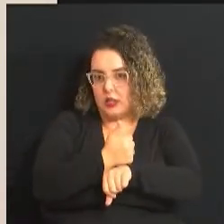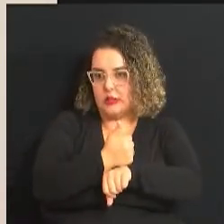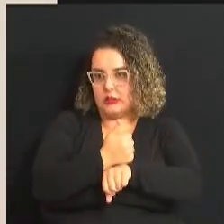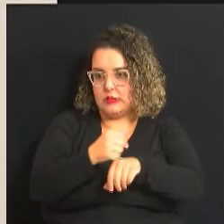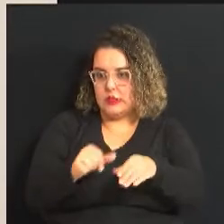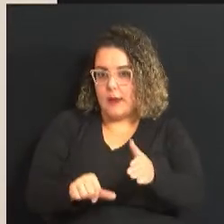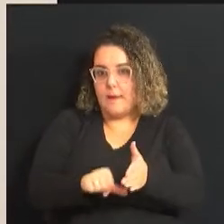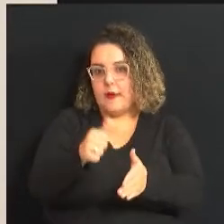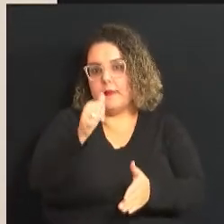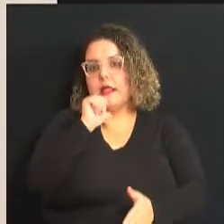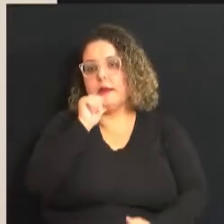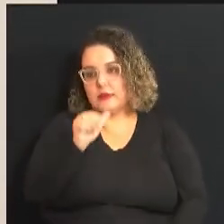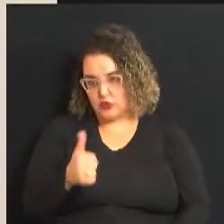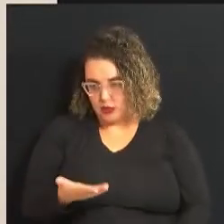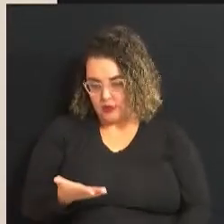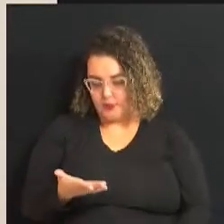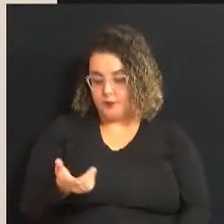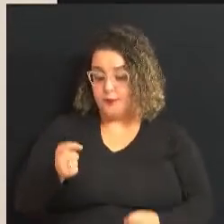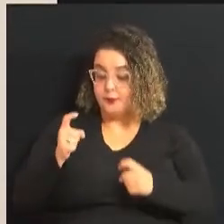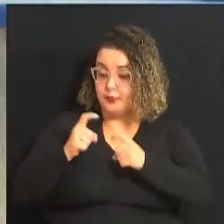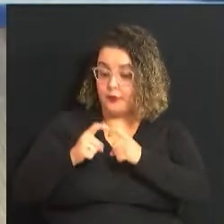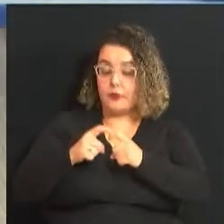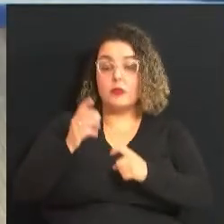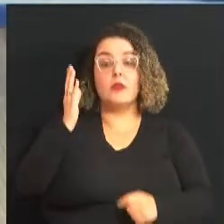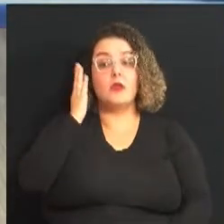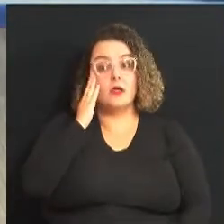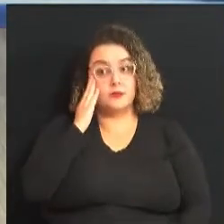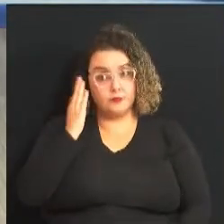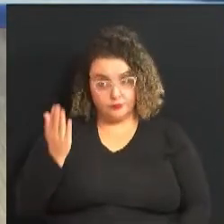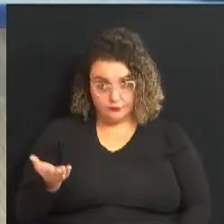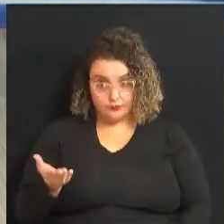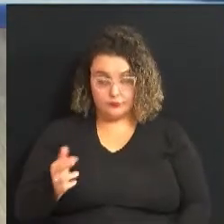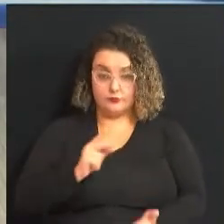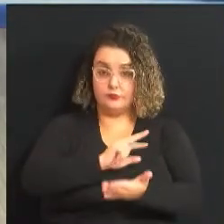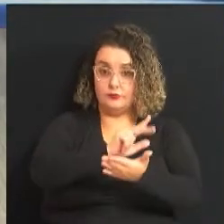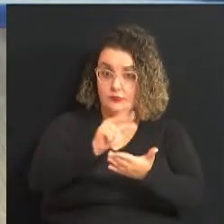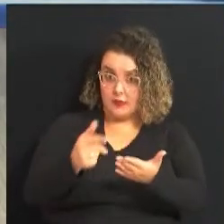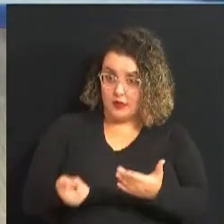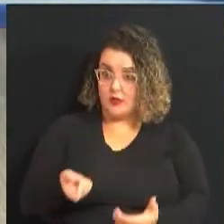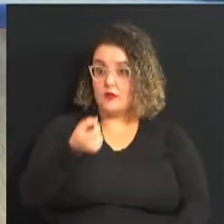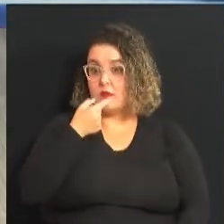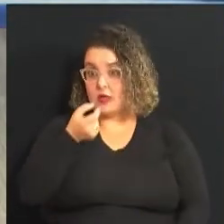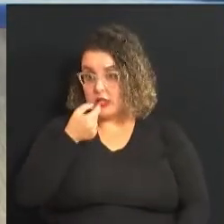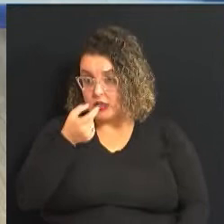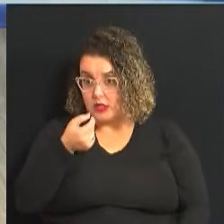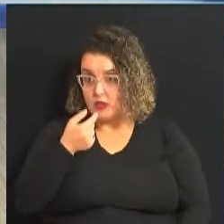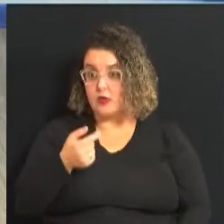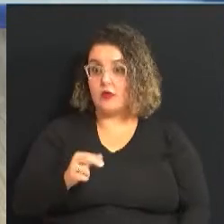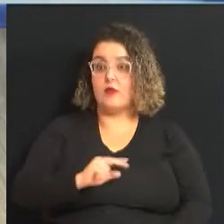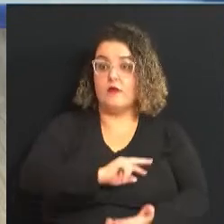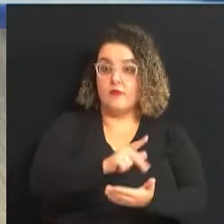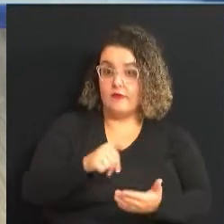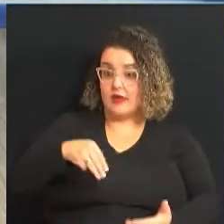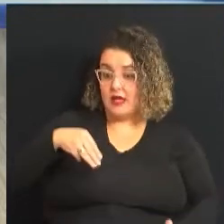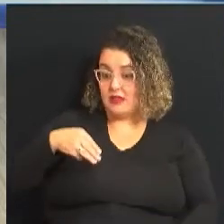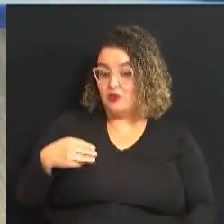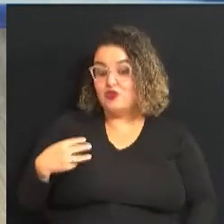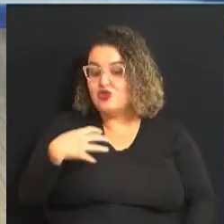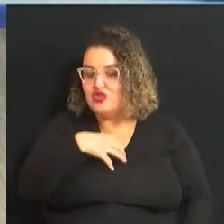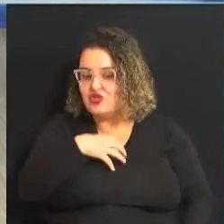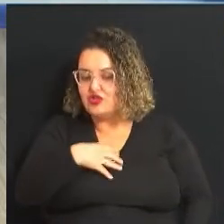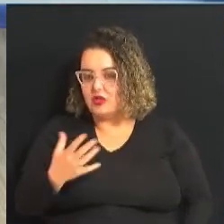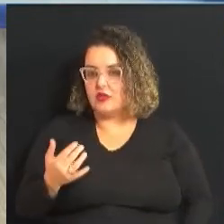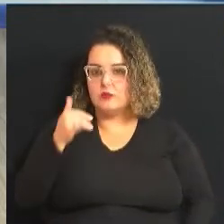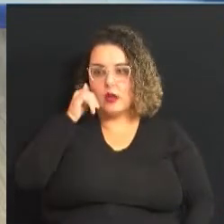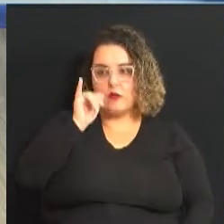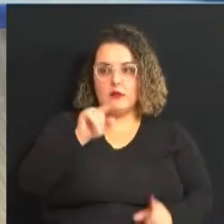menstruação. doutora, a gente sabe que existem aí vários medicamentos, vários métodos, né, para evitar a